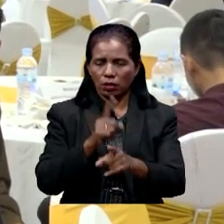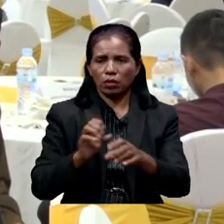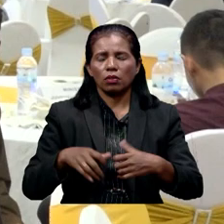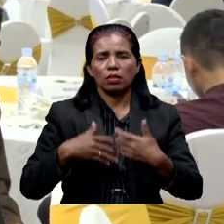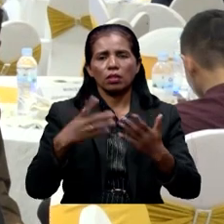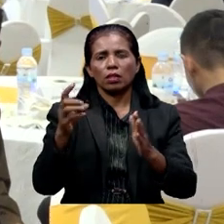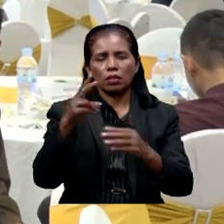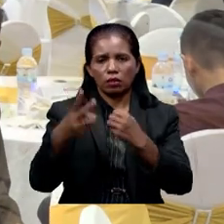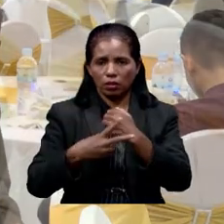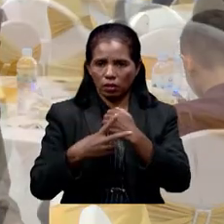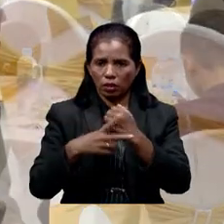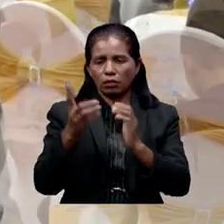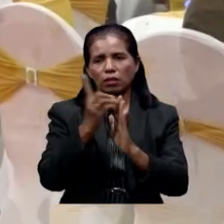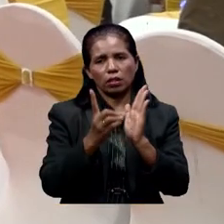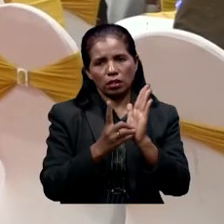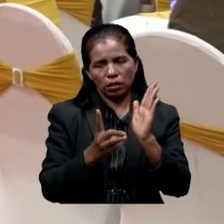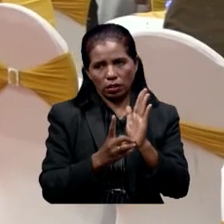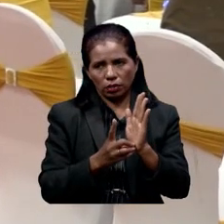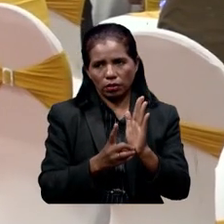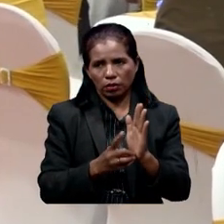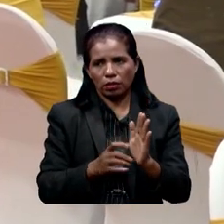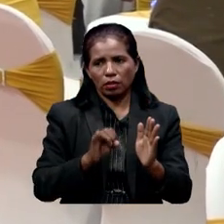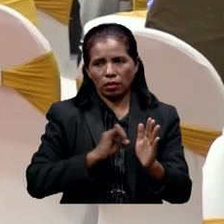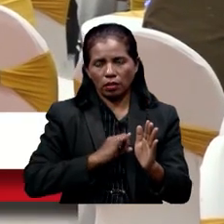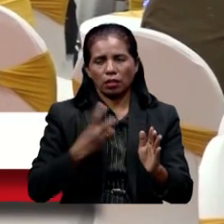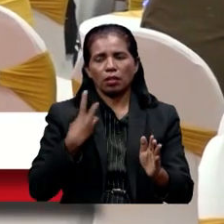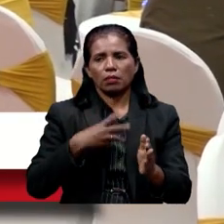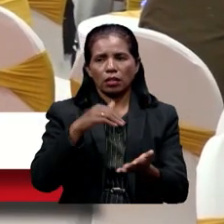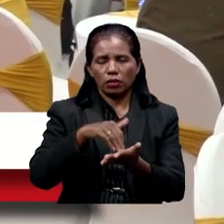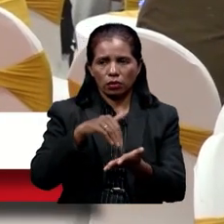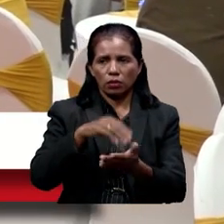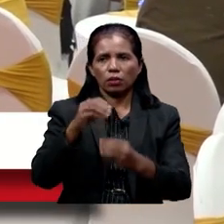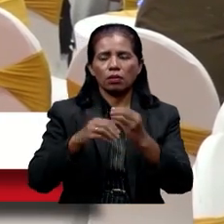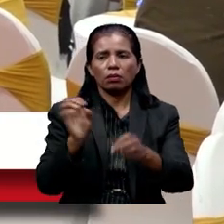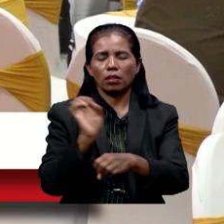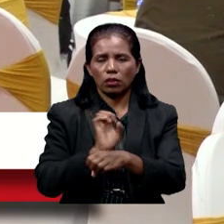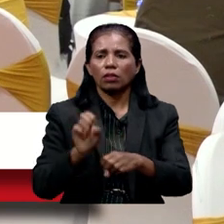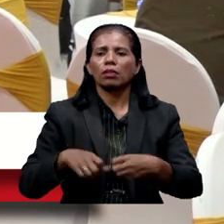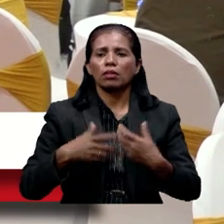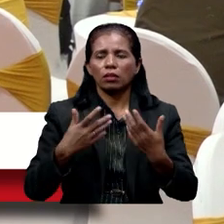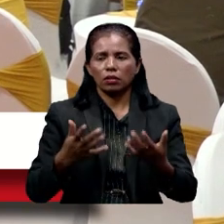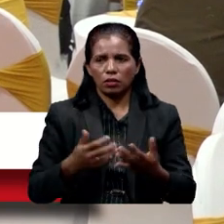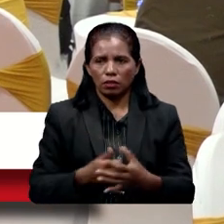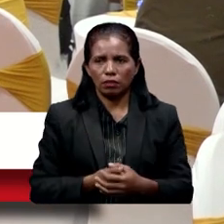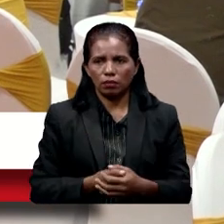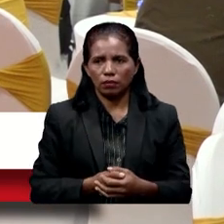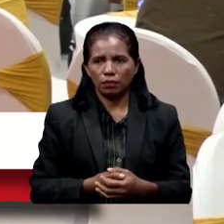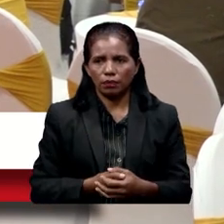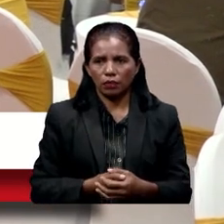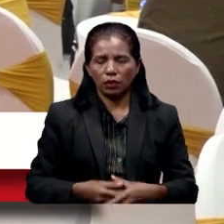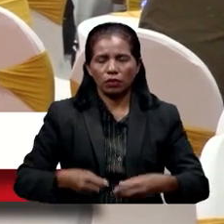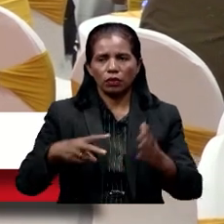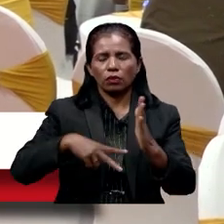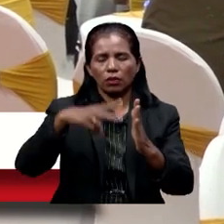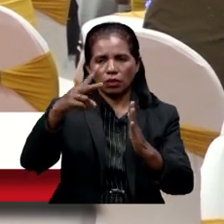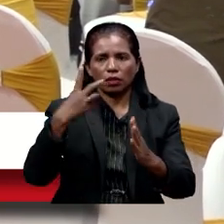dados ka itinya nene sira sing nemo sa relevanto amni are estudo kona ba ekonomia nia koinsa fo valoriza ba